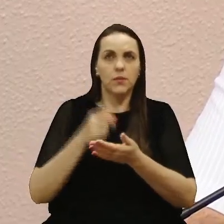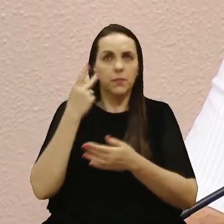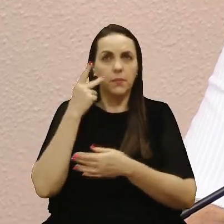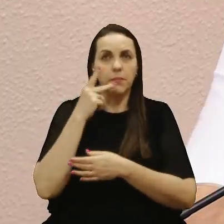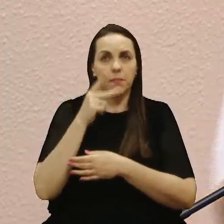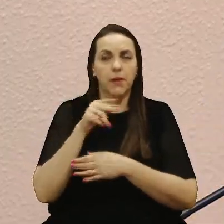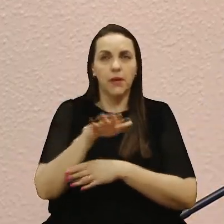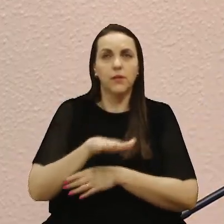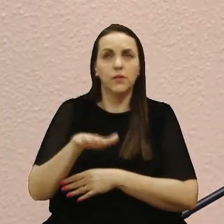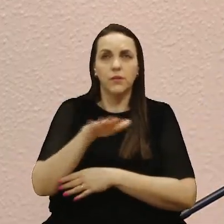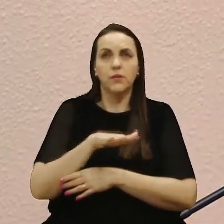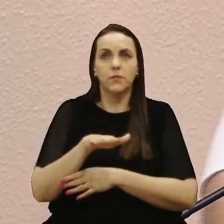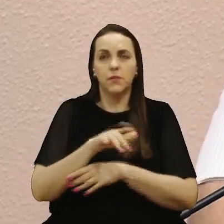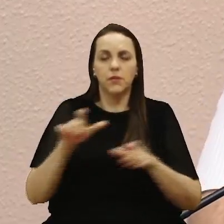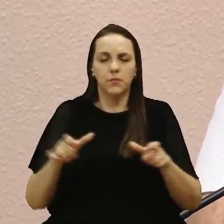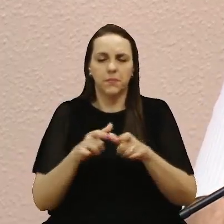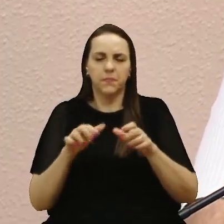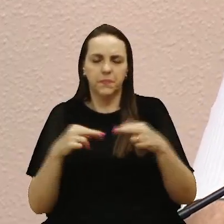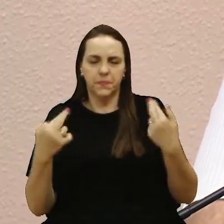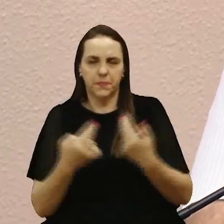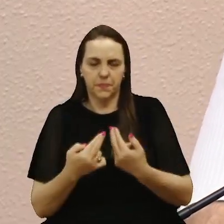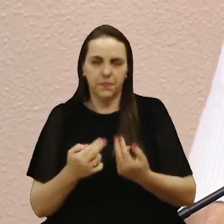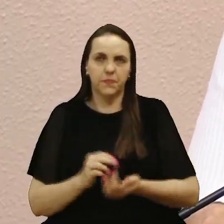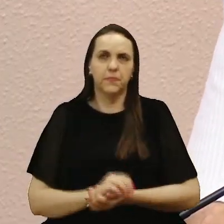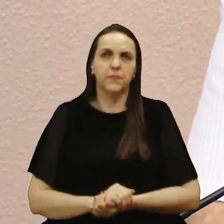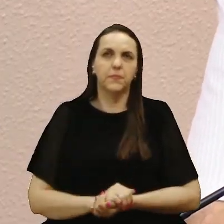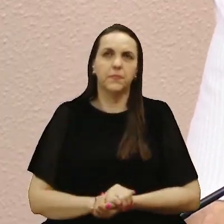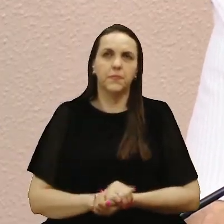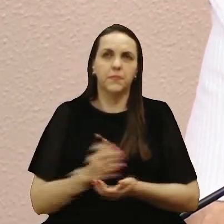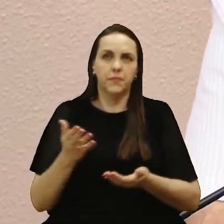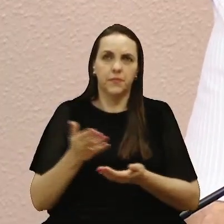para o espaço do pequeno expediente. Com a anuência dos líderes,